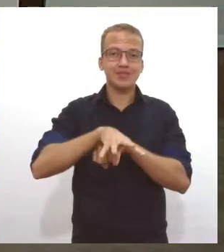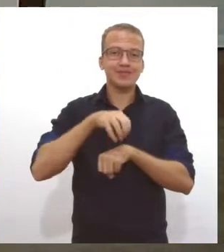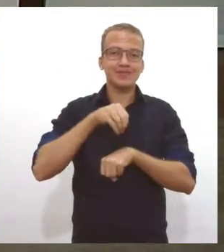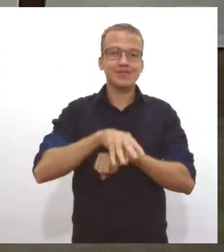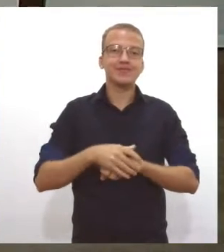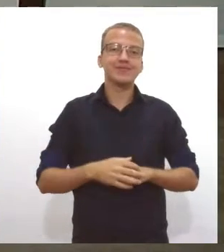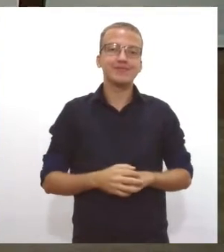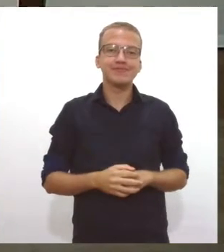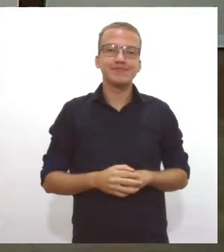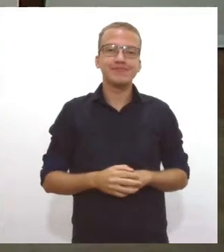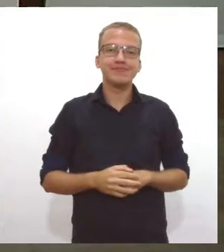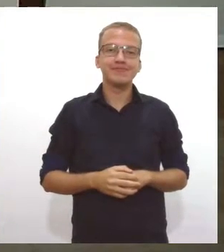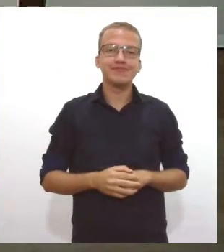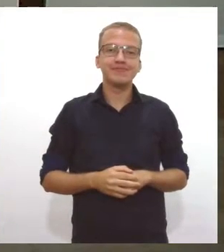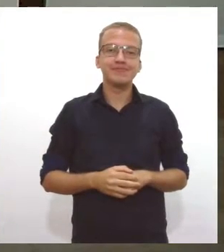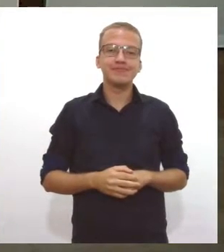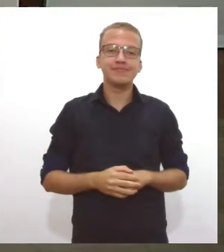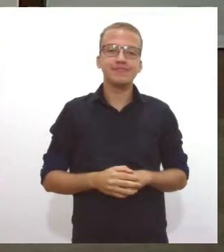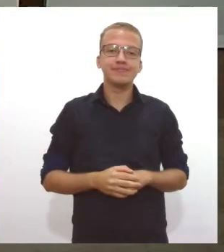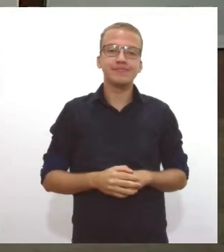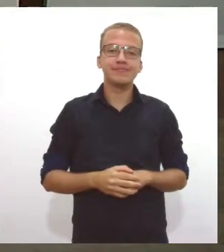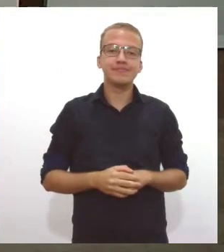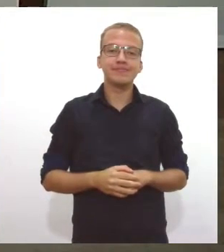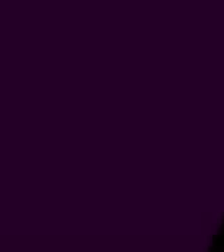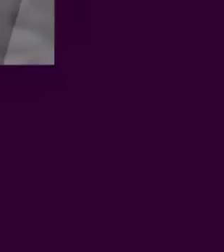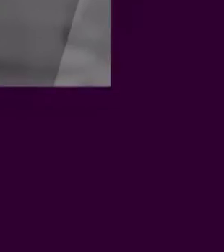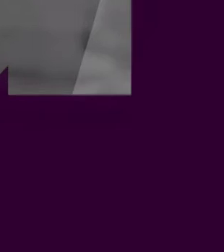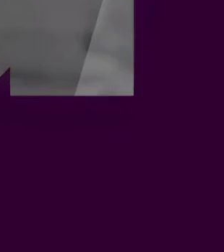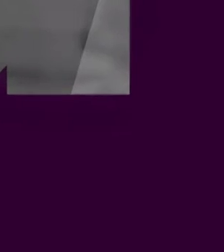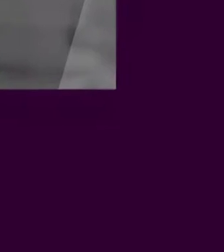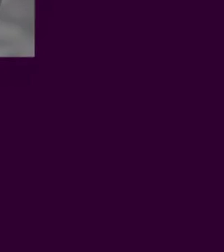proposta E aí